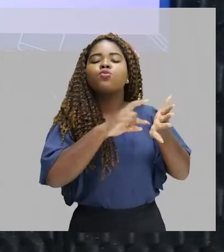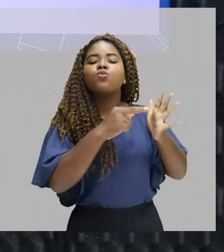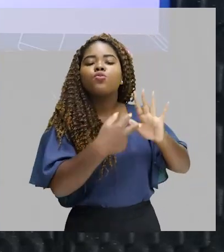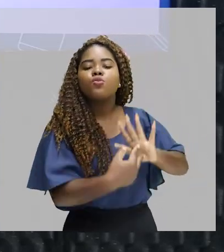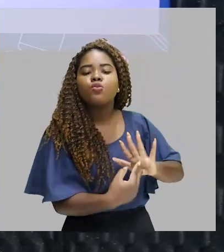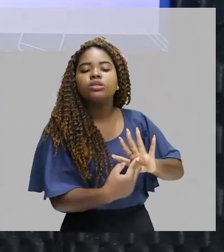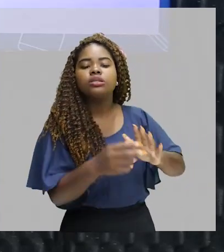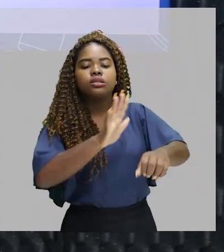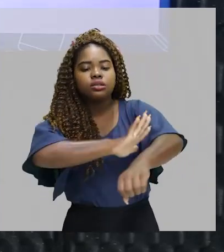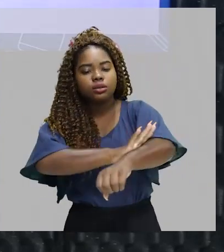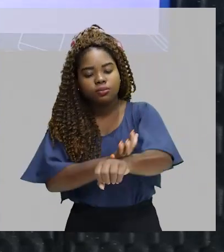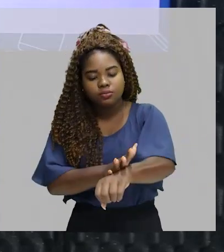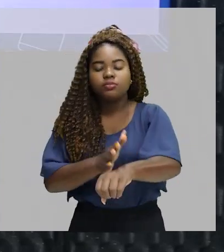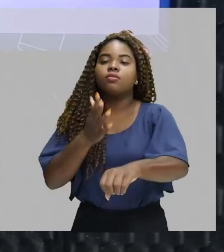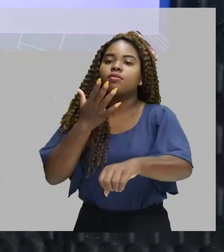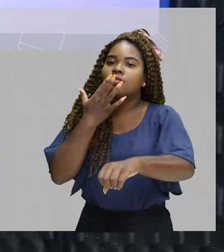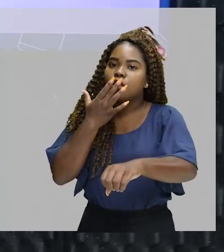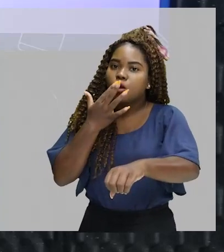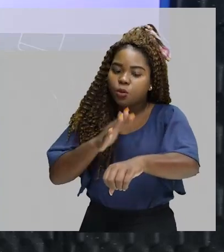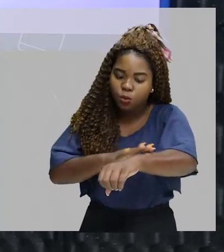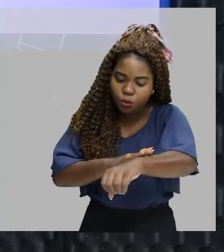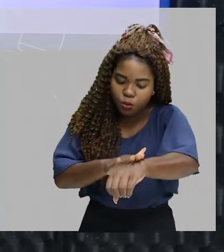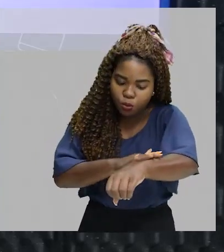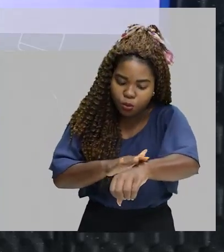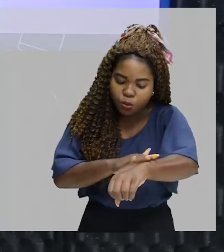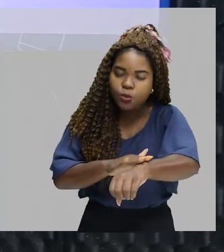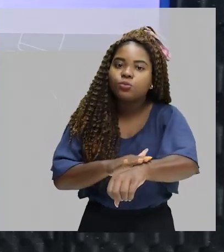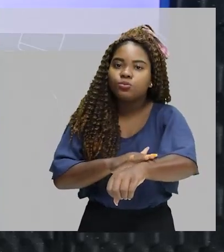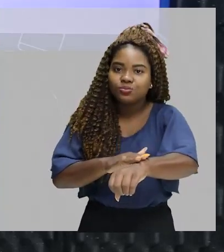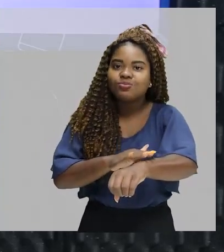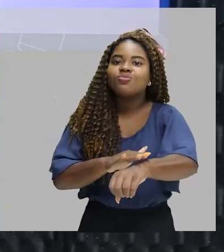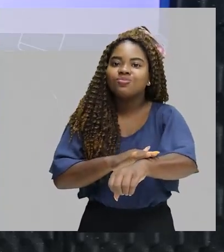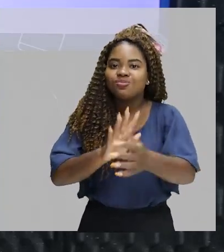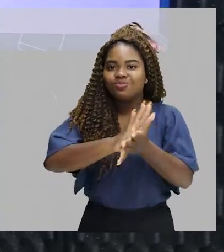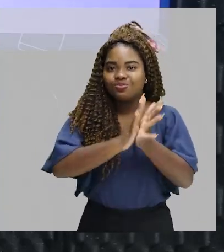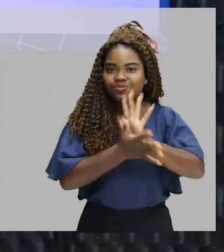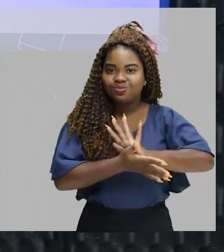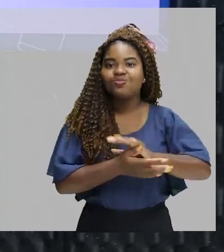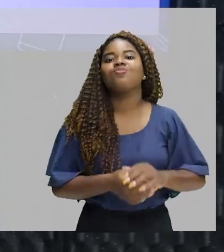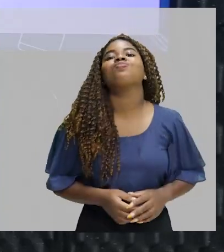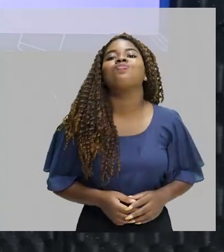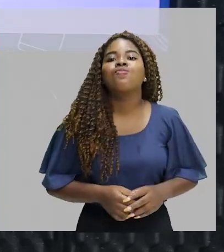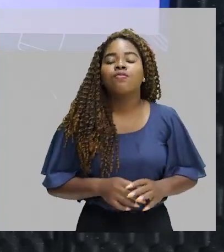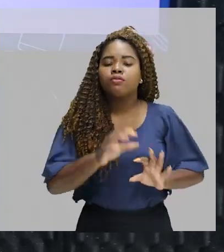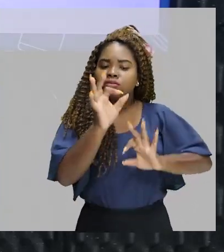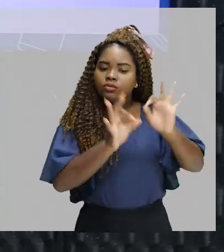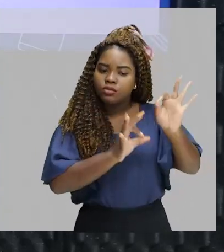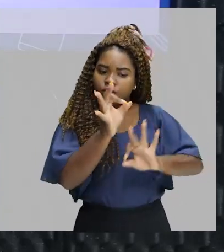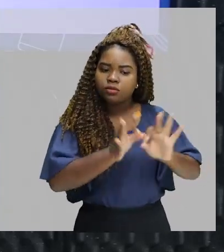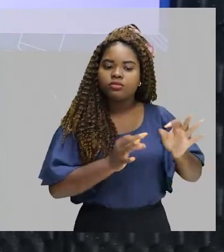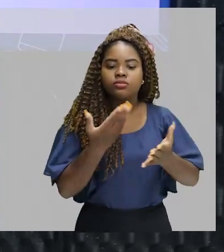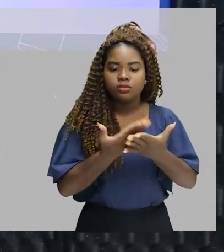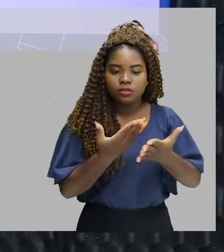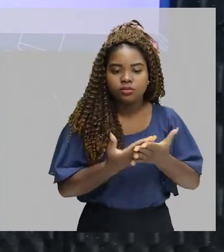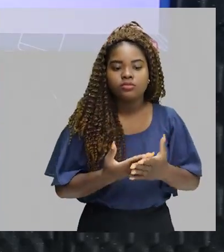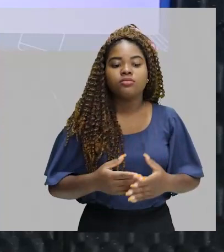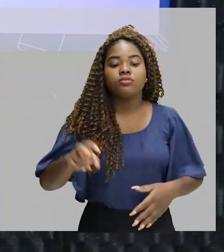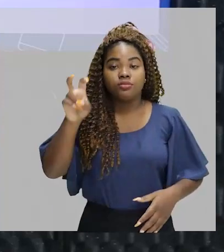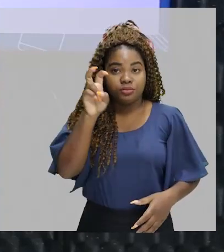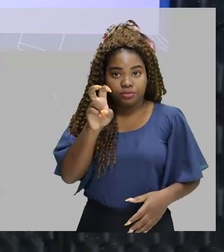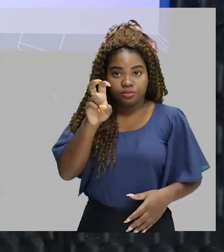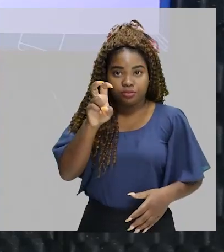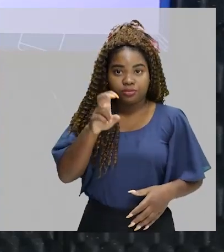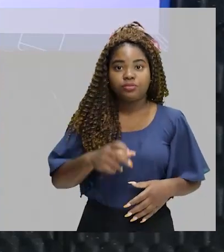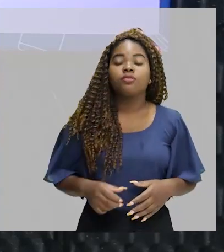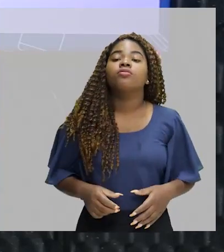também os preconceitos, beleza? Então olha só, a nossa aula ela está dividida em 5 tópicos. Acompanha comigo. Primeiro